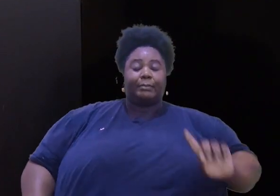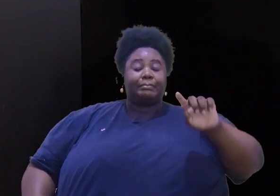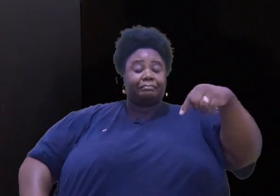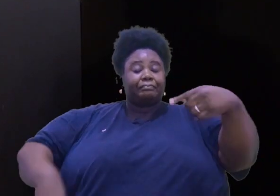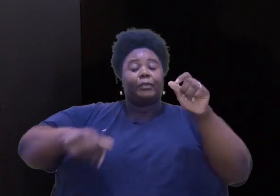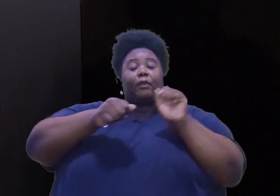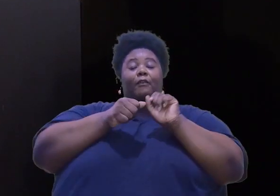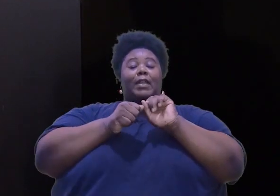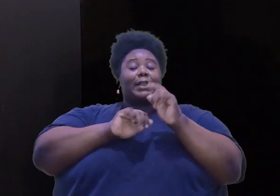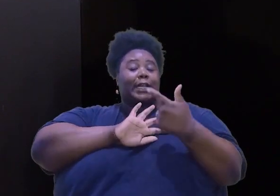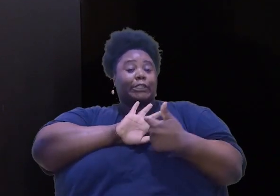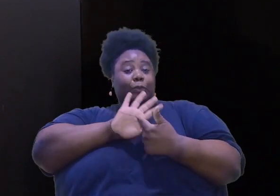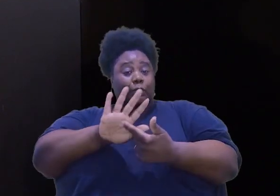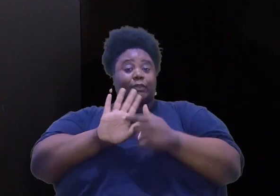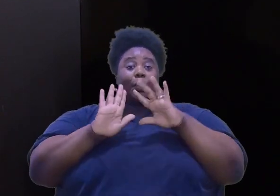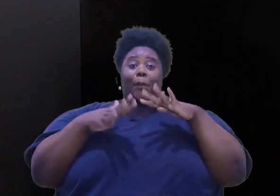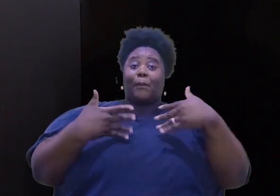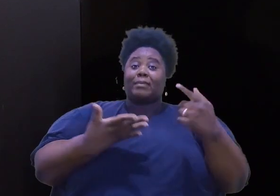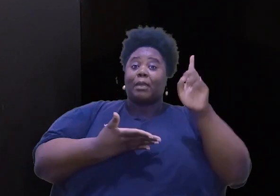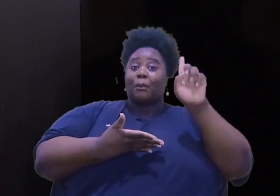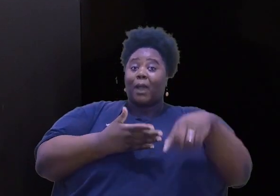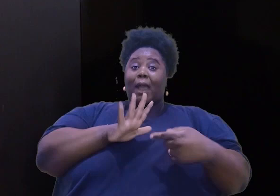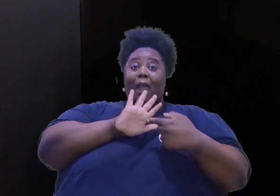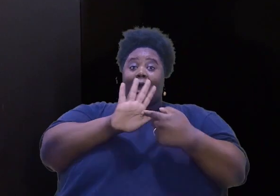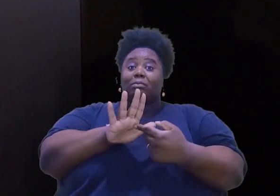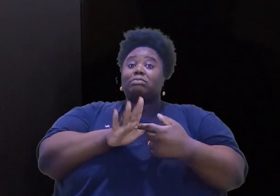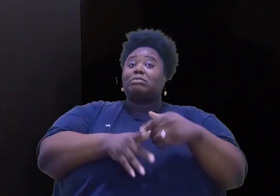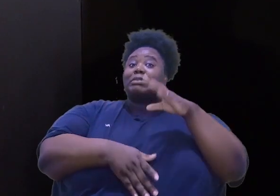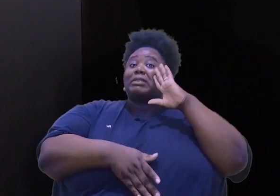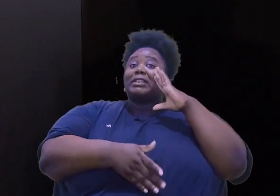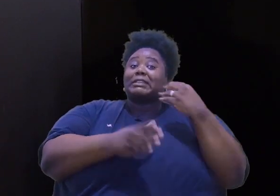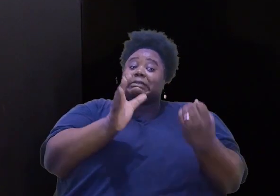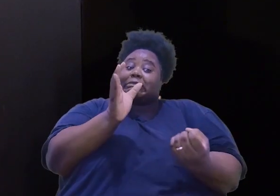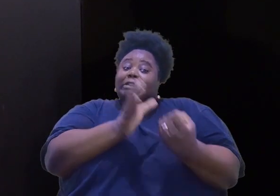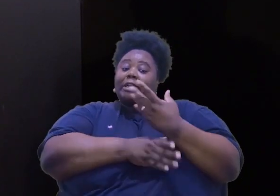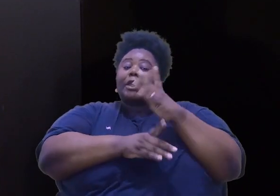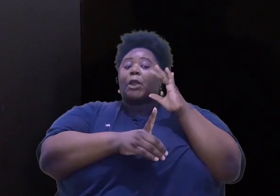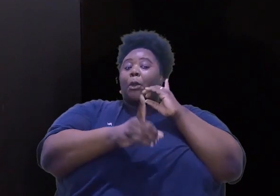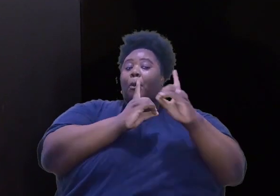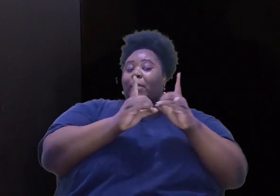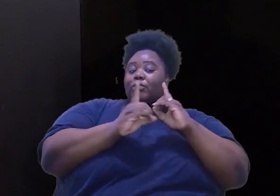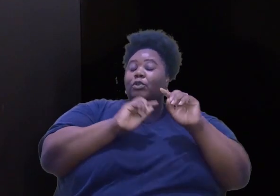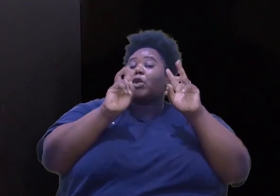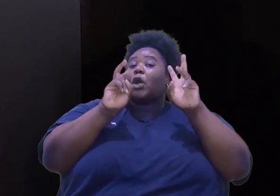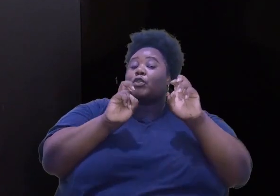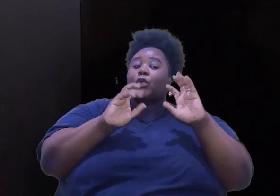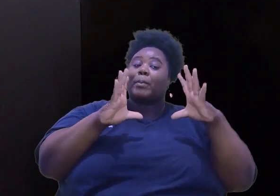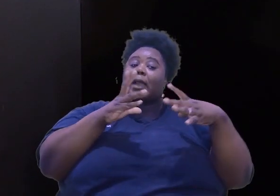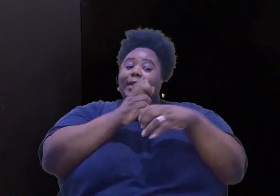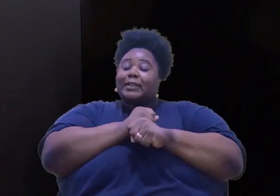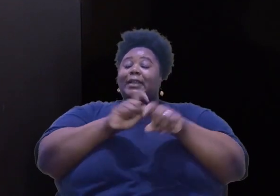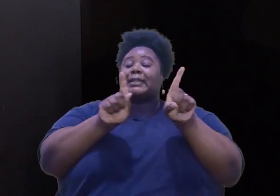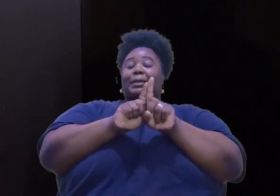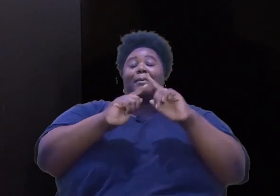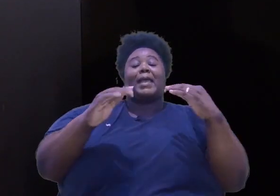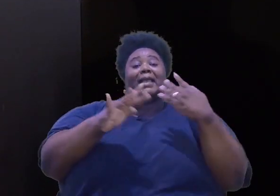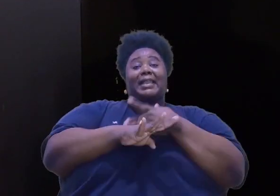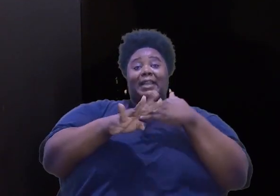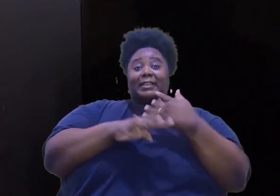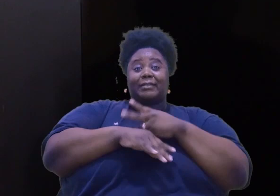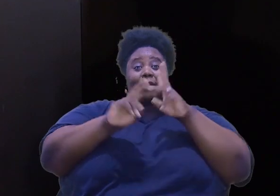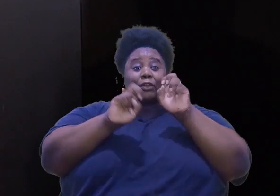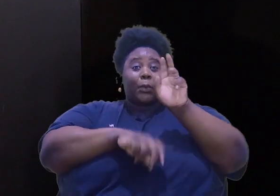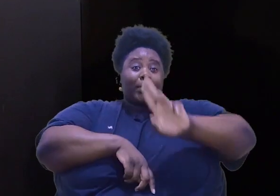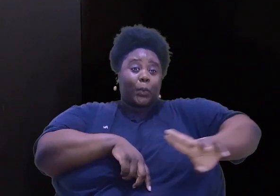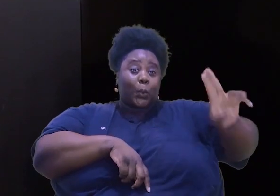essa exposição. Então é uma exposição que cria um diálogo sobre a coleção, mas também sobre a cidade, sobre os